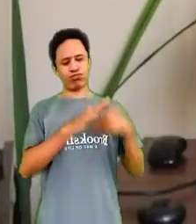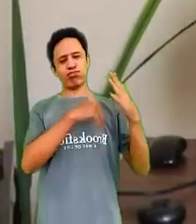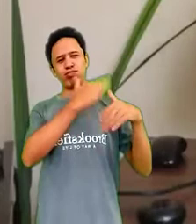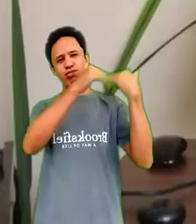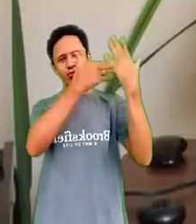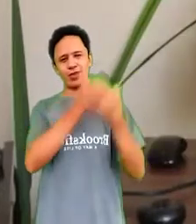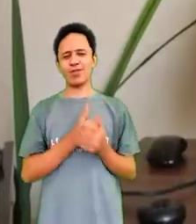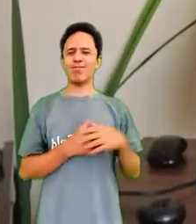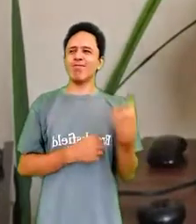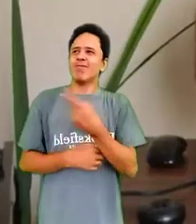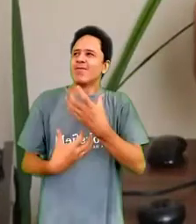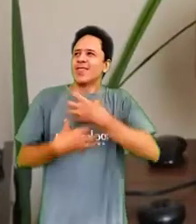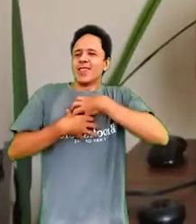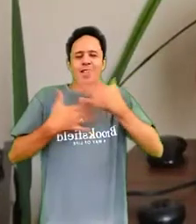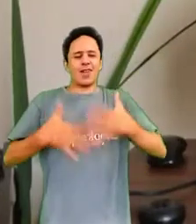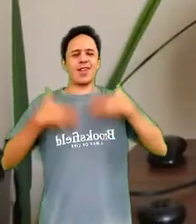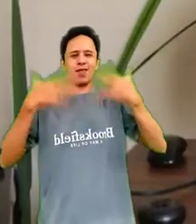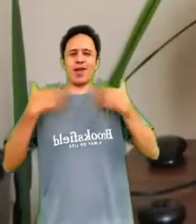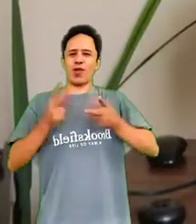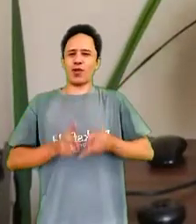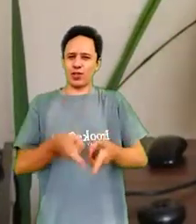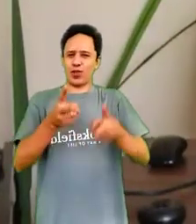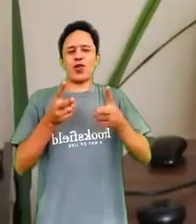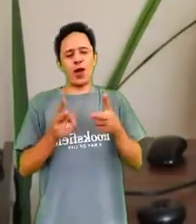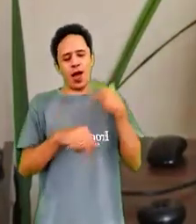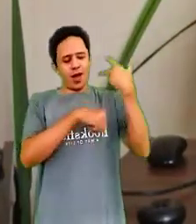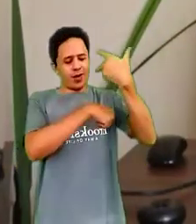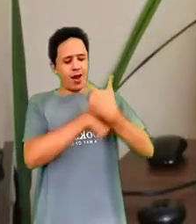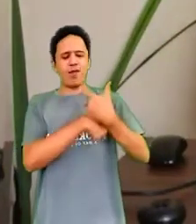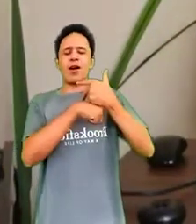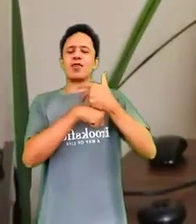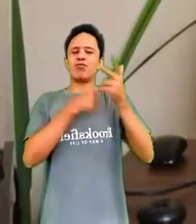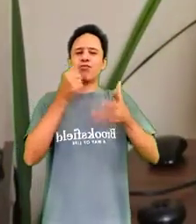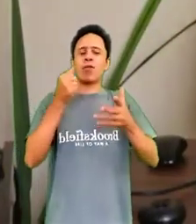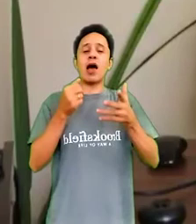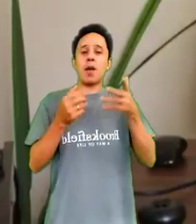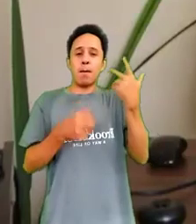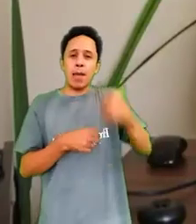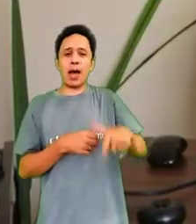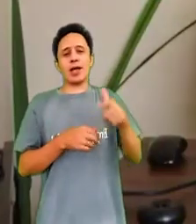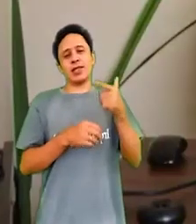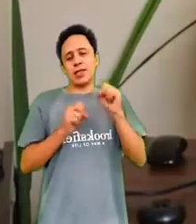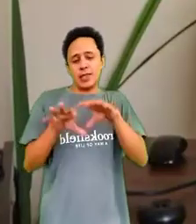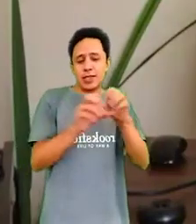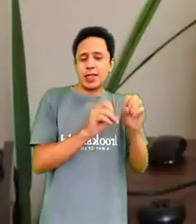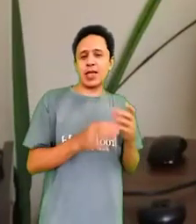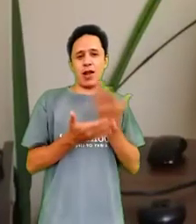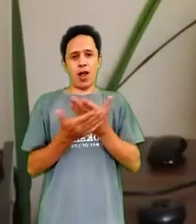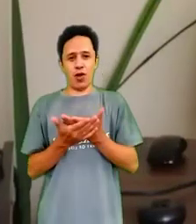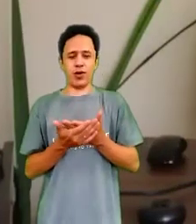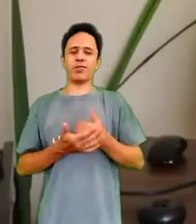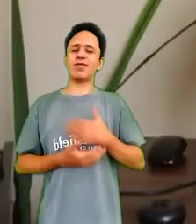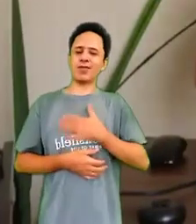aqui, porque isso faz com que nos sintamos mais animados para continuar produzindo esse conteúdo para vocês. É muito legal